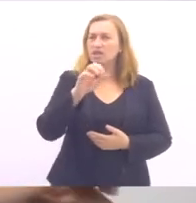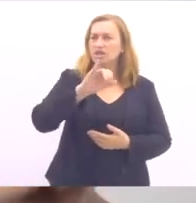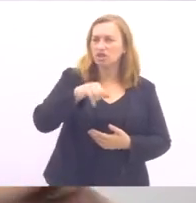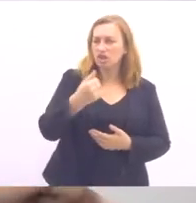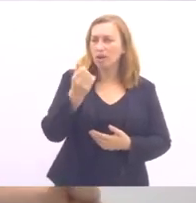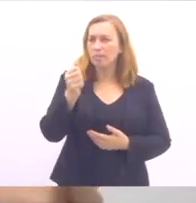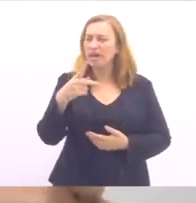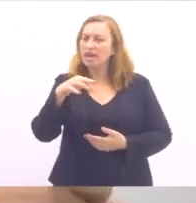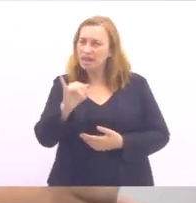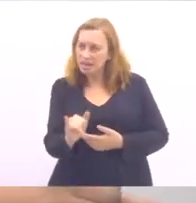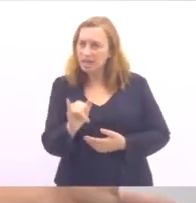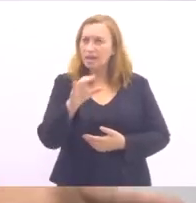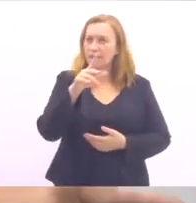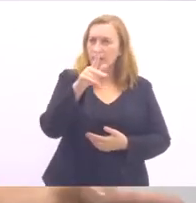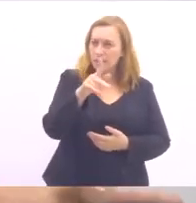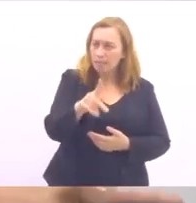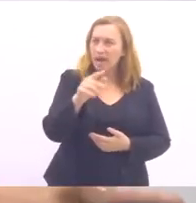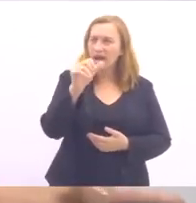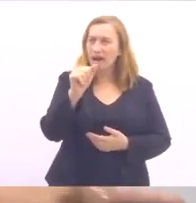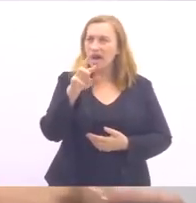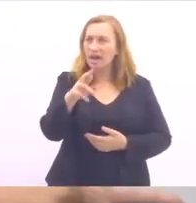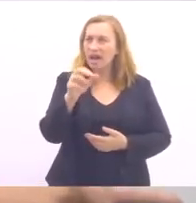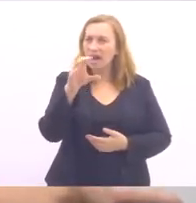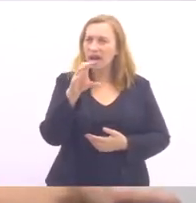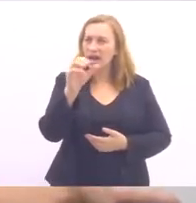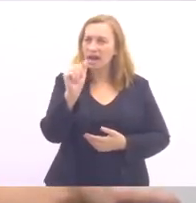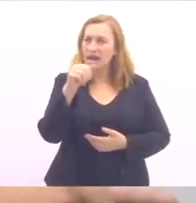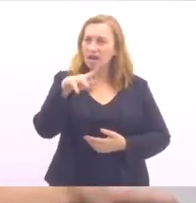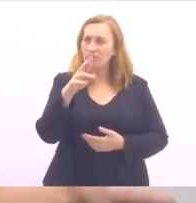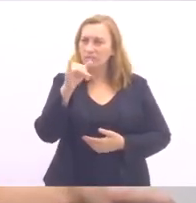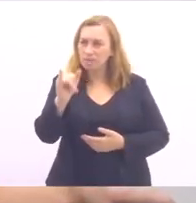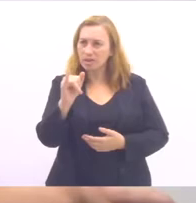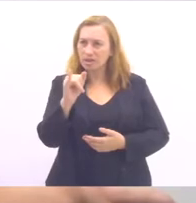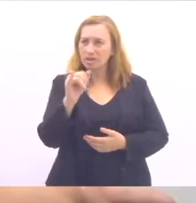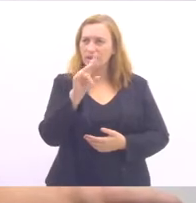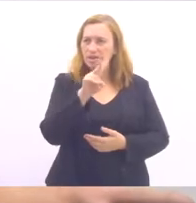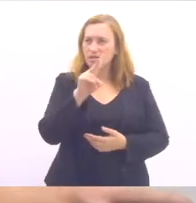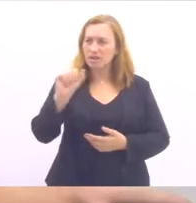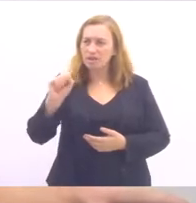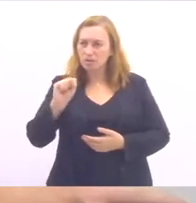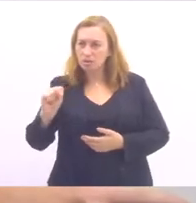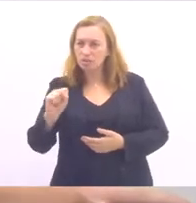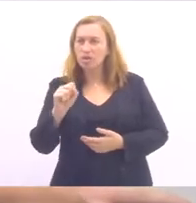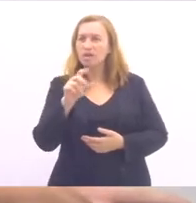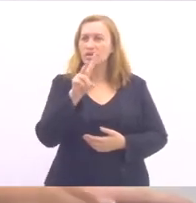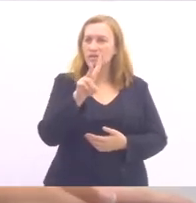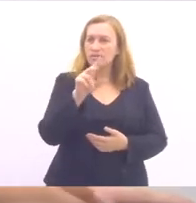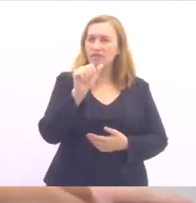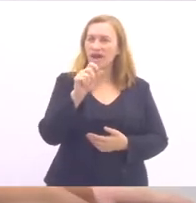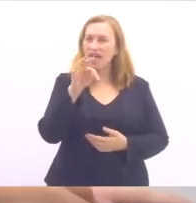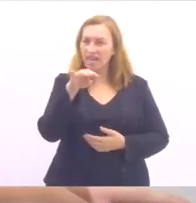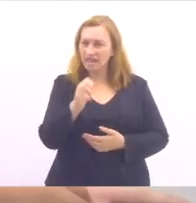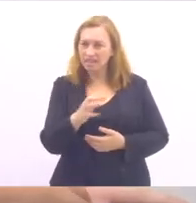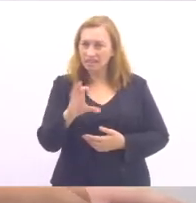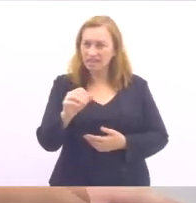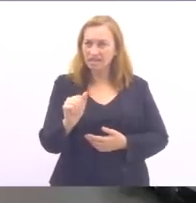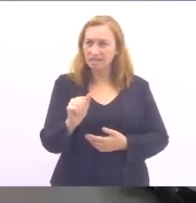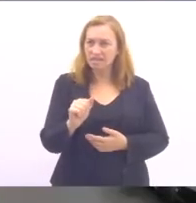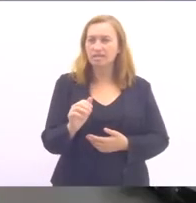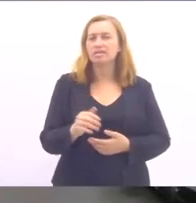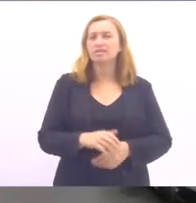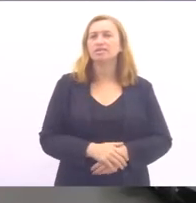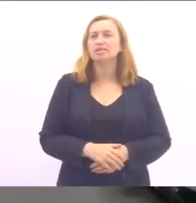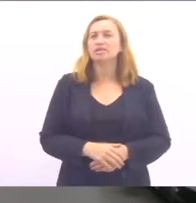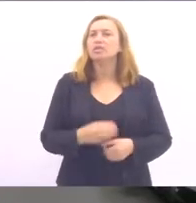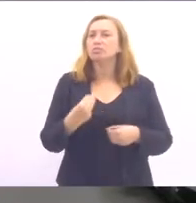Paracambi, Queimados, Vassouras. Estou esquecendo algum, meninas? Valença, Barra do Piraí. Então,